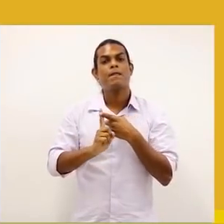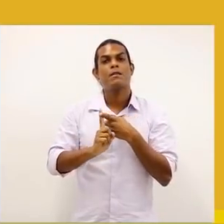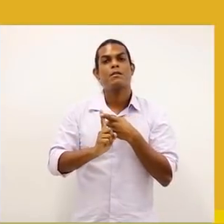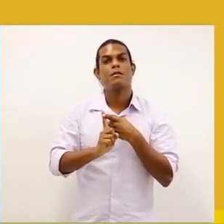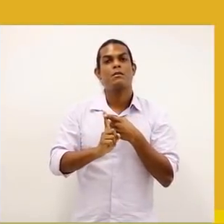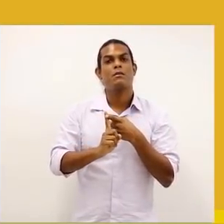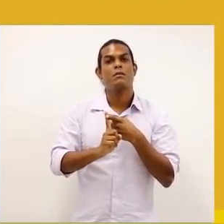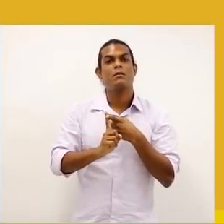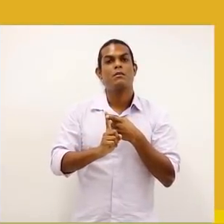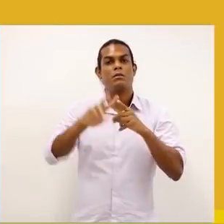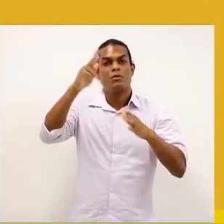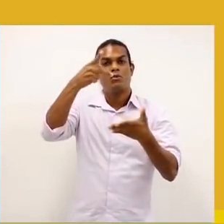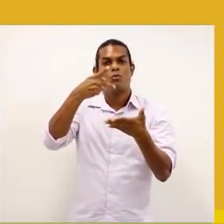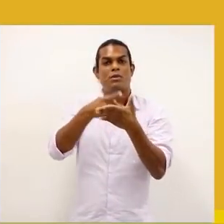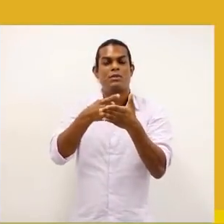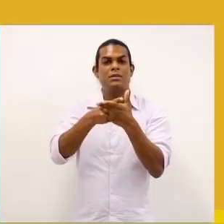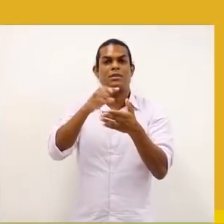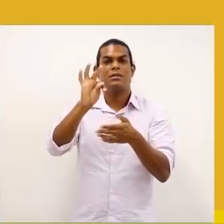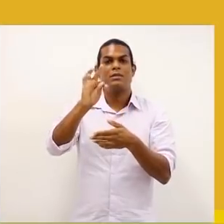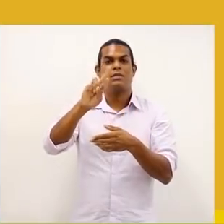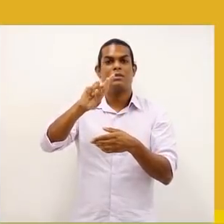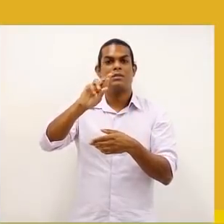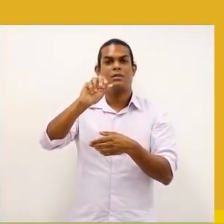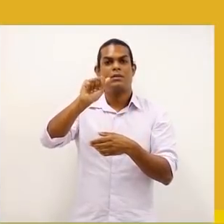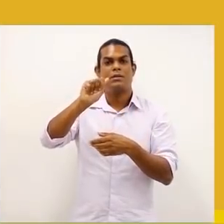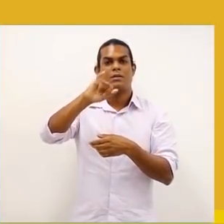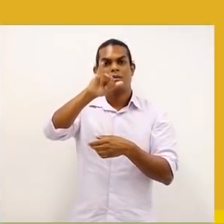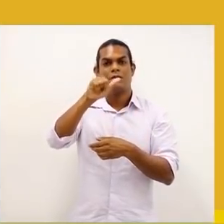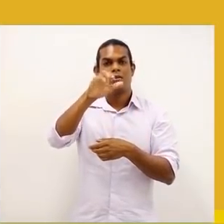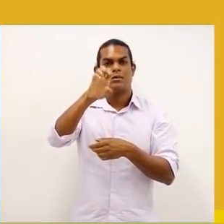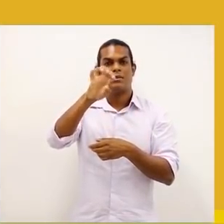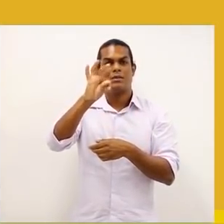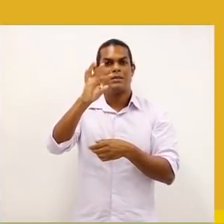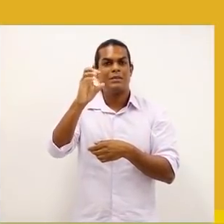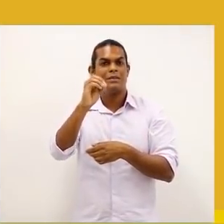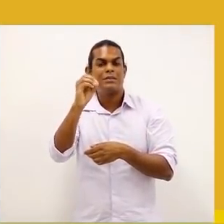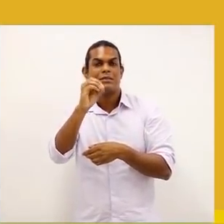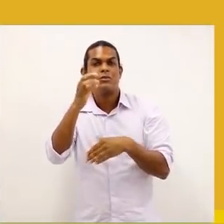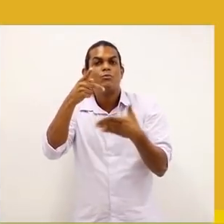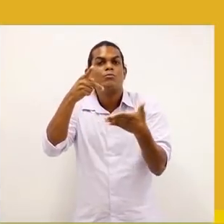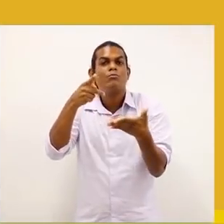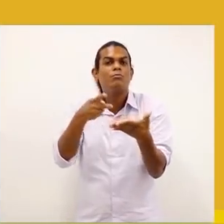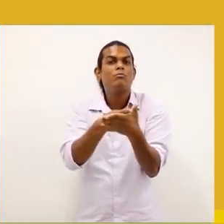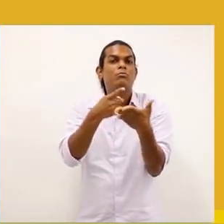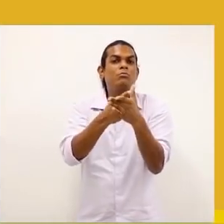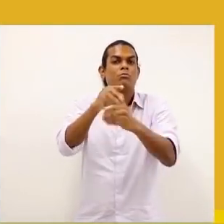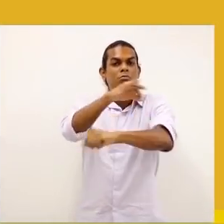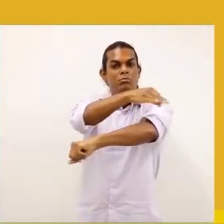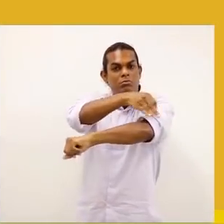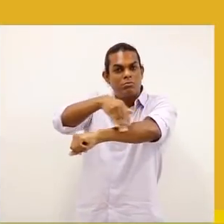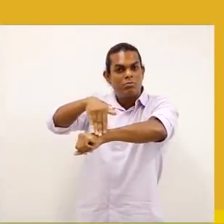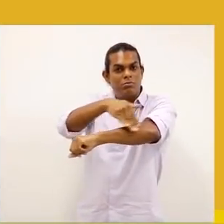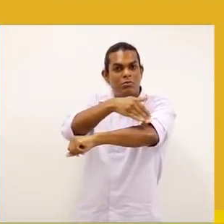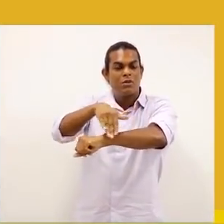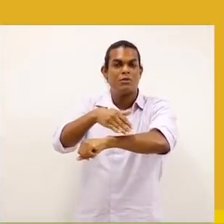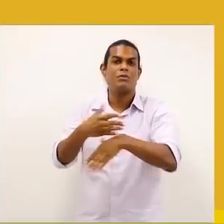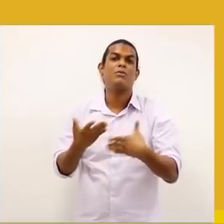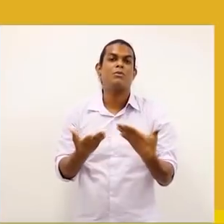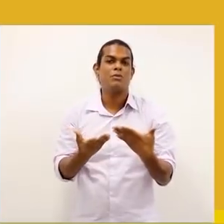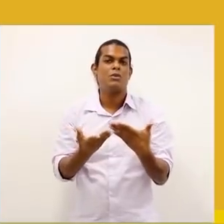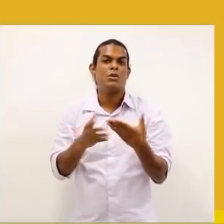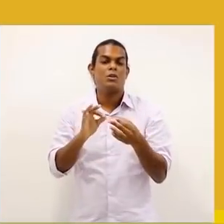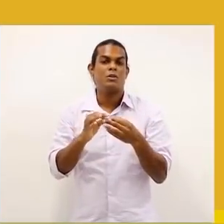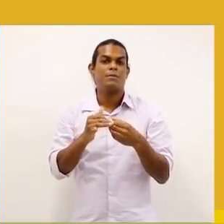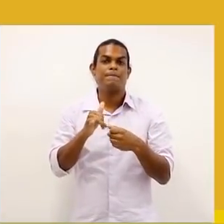acidente que vem o empregado ou o trabalhador sofrer na ida ou na volta para o seu horário de trabalho,